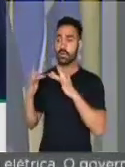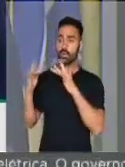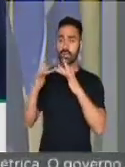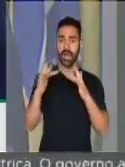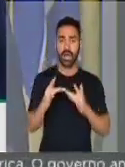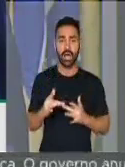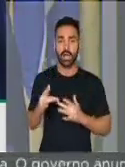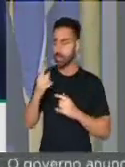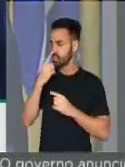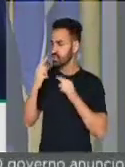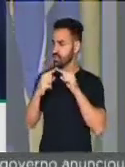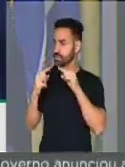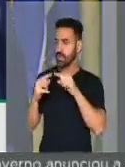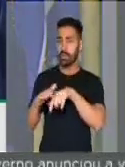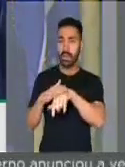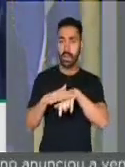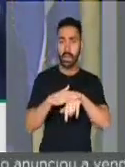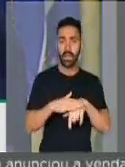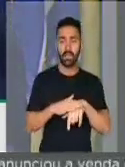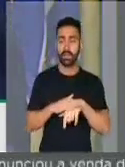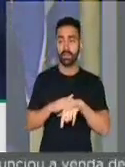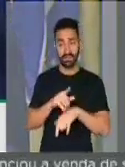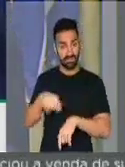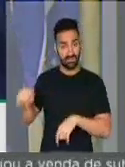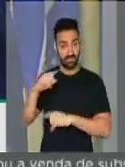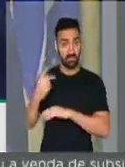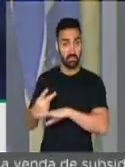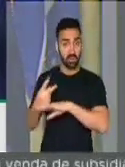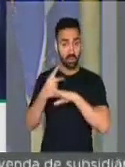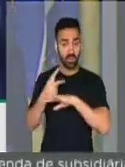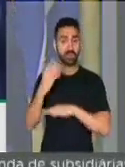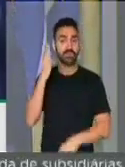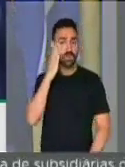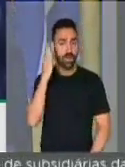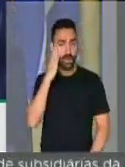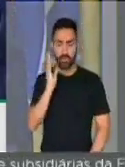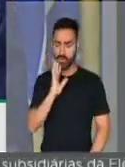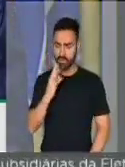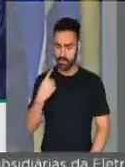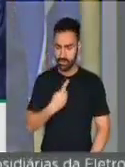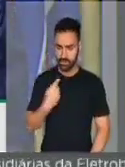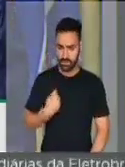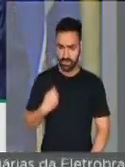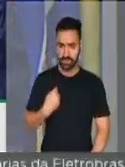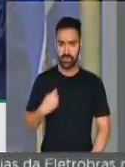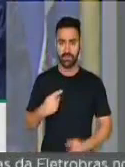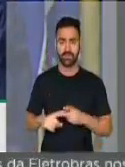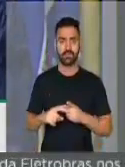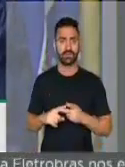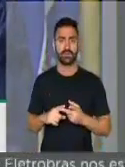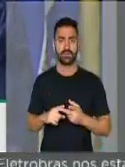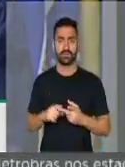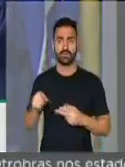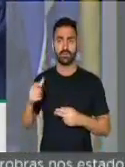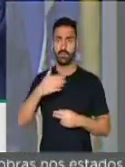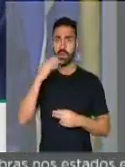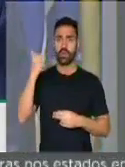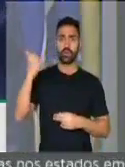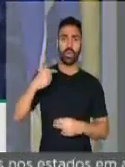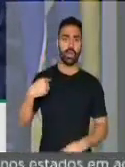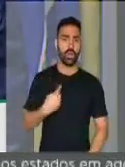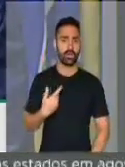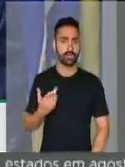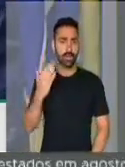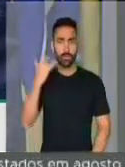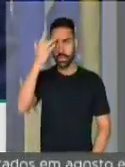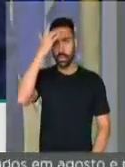gente. Eles, quando nos procuram, sabem da nossa vida, lembram de fatos mais do que nós. E no